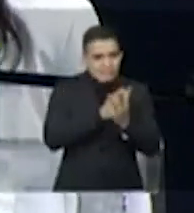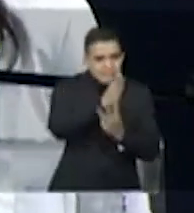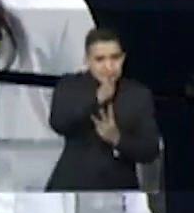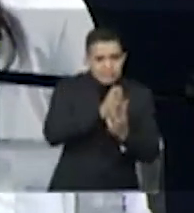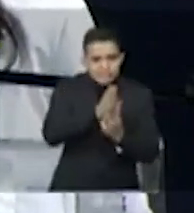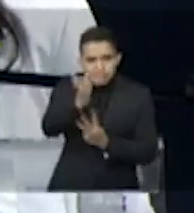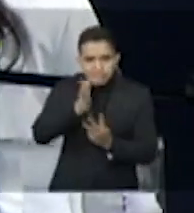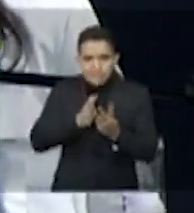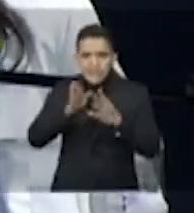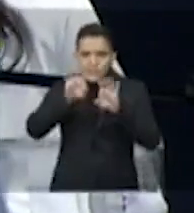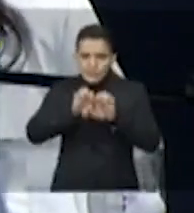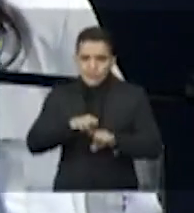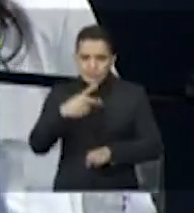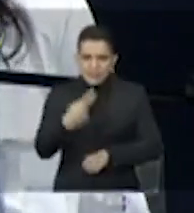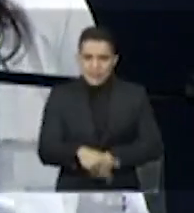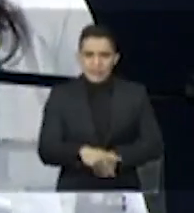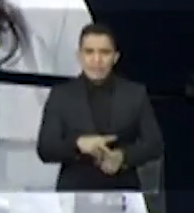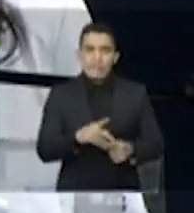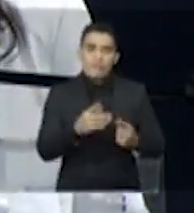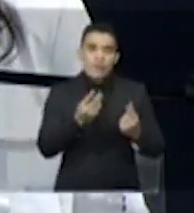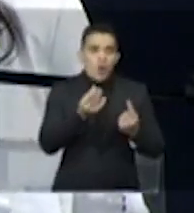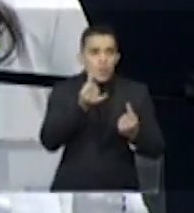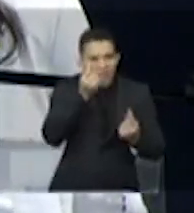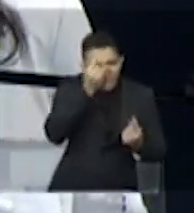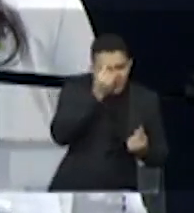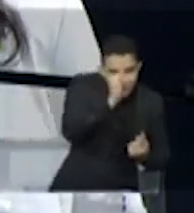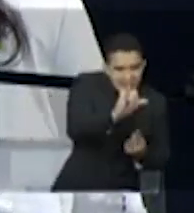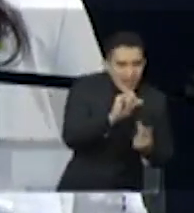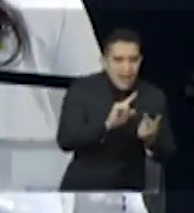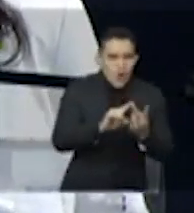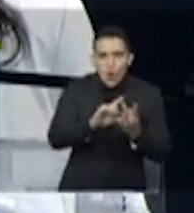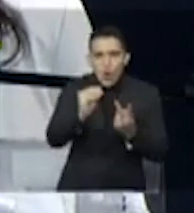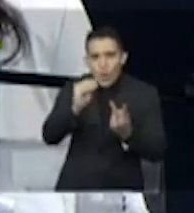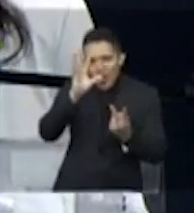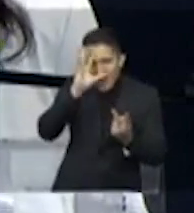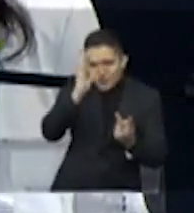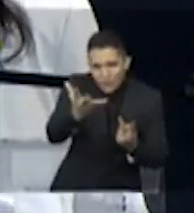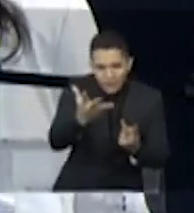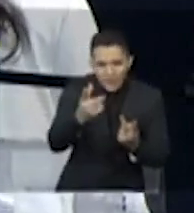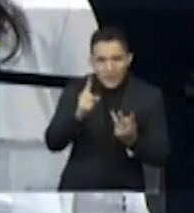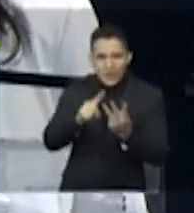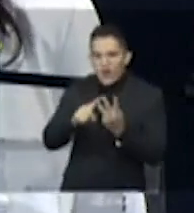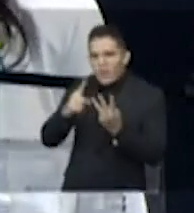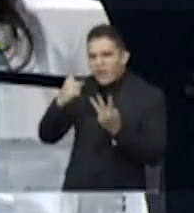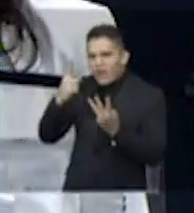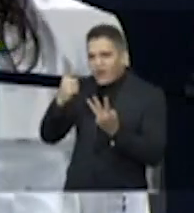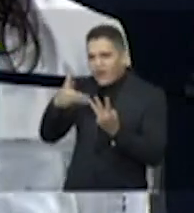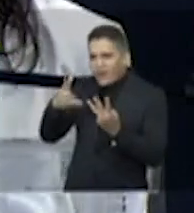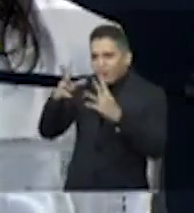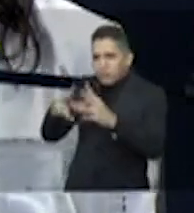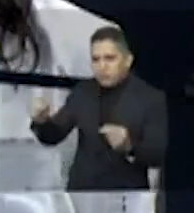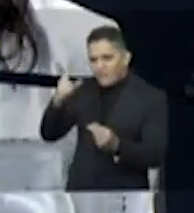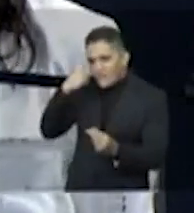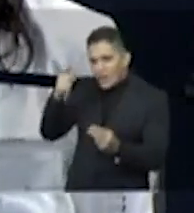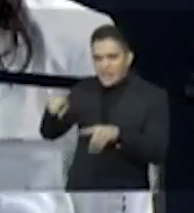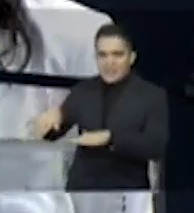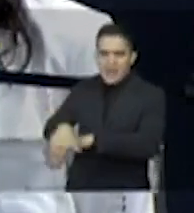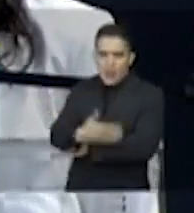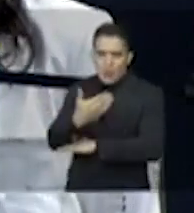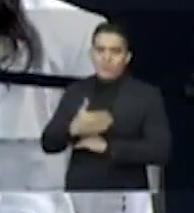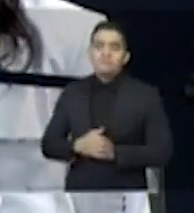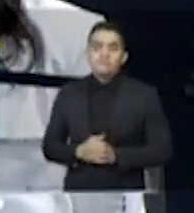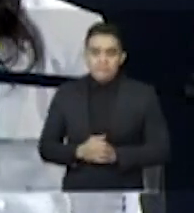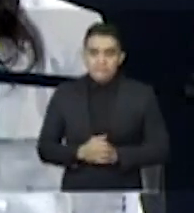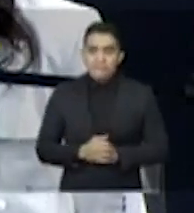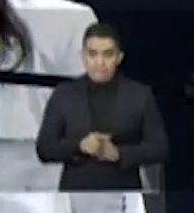DPF que o ministro solicitou: a prevenção, a saída e as violações de direitos da rua. A ausência de produção e sistematização de dados